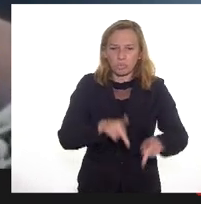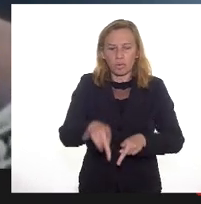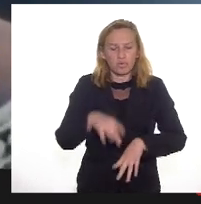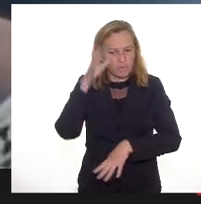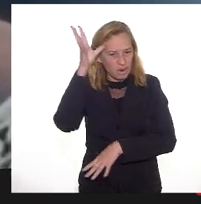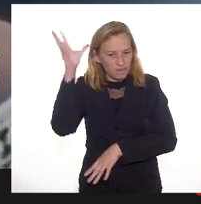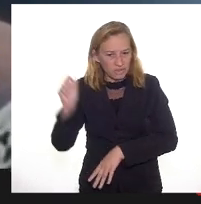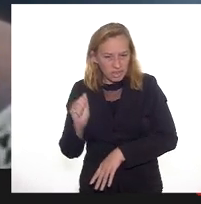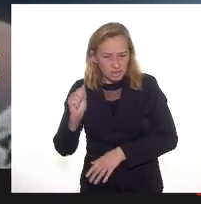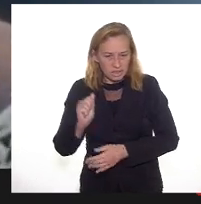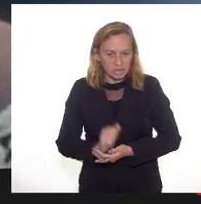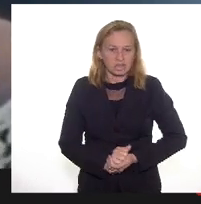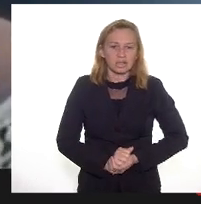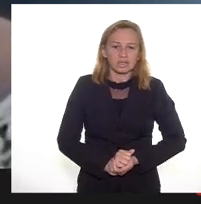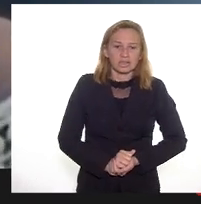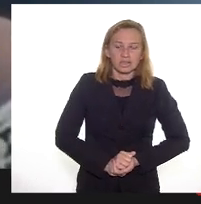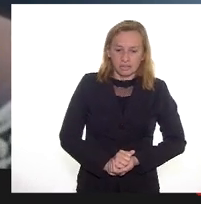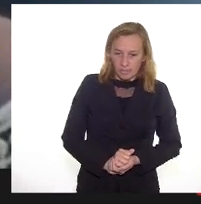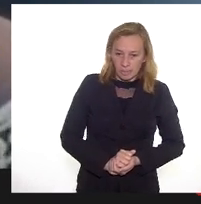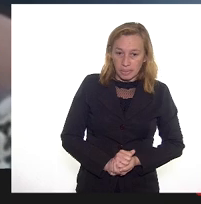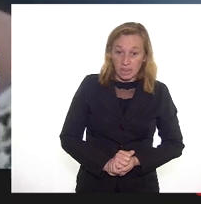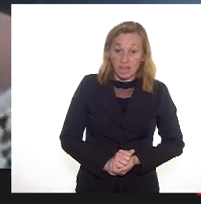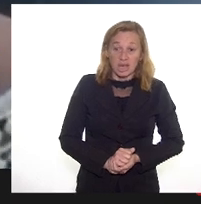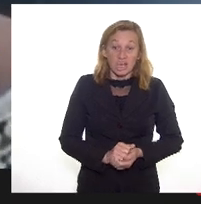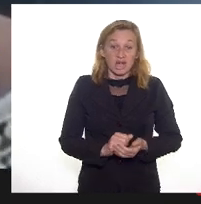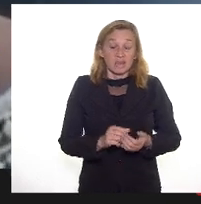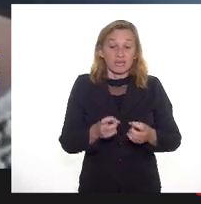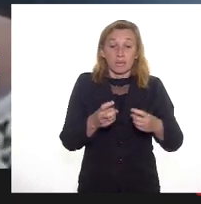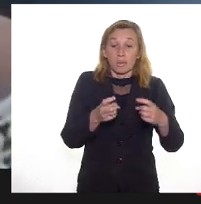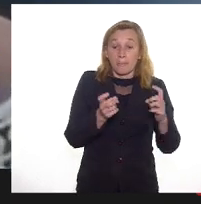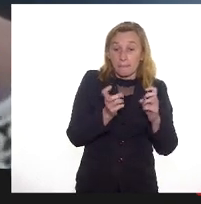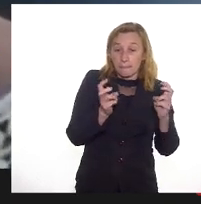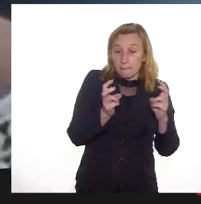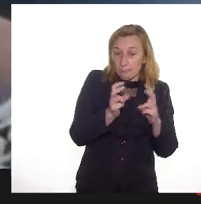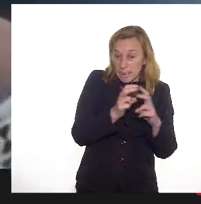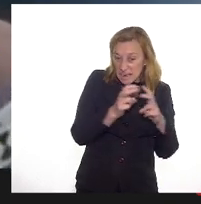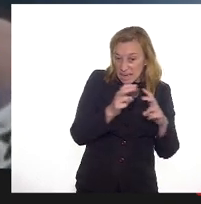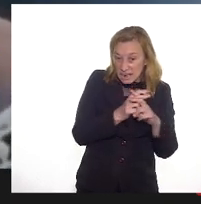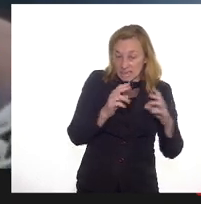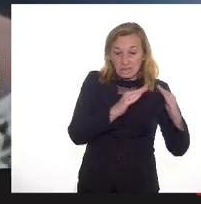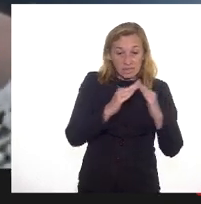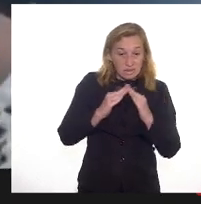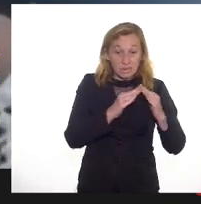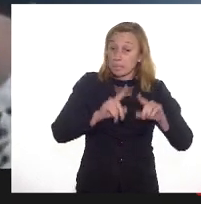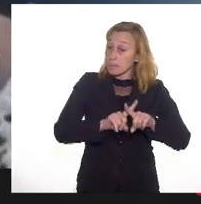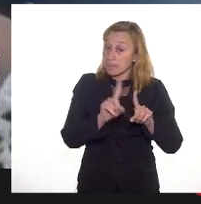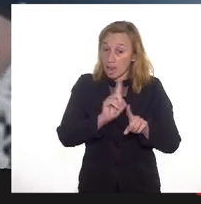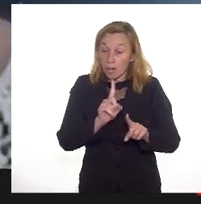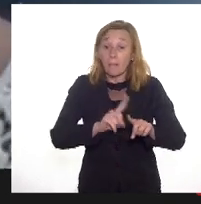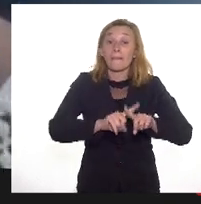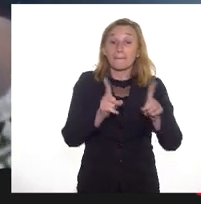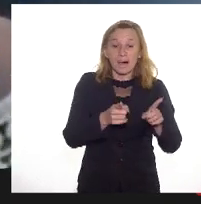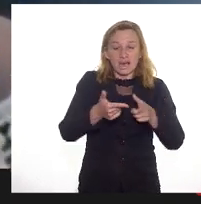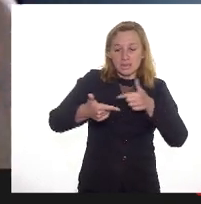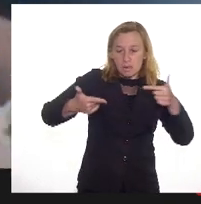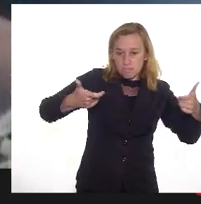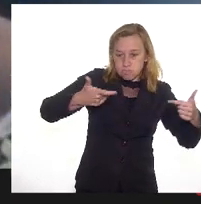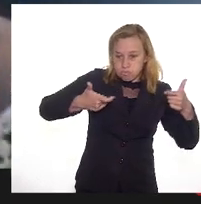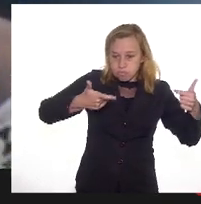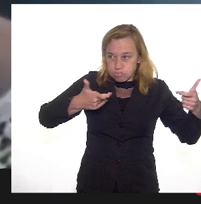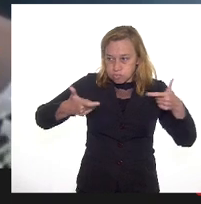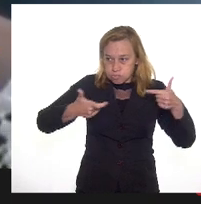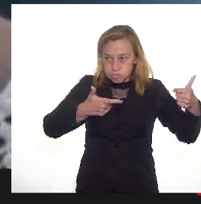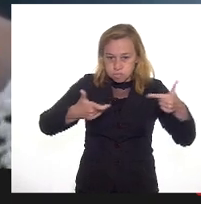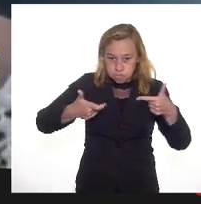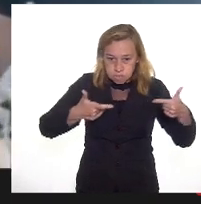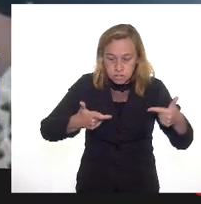de um xingamento, de um desentendimento entre vizinhos, mas diante da ação de grupos armados, que, direta ou indiretamente,